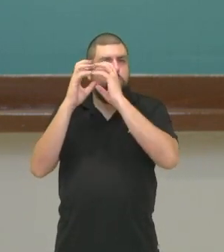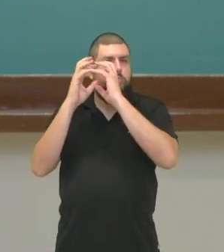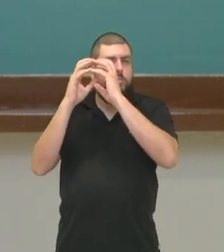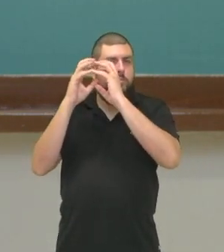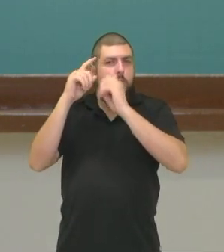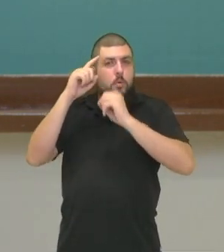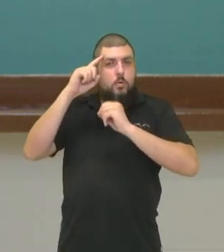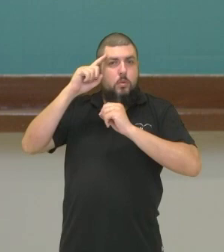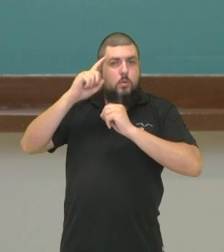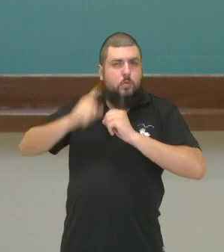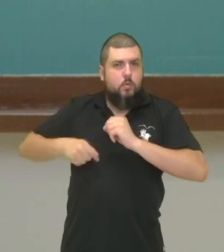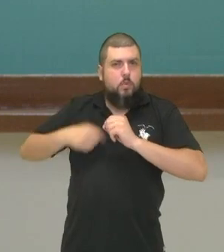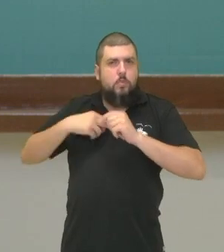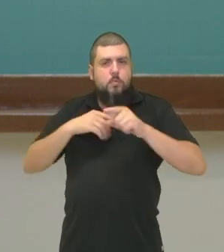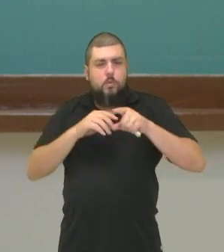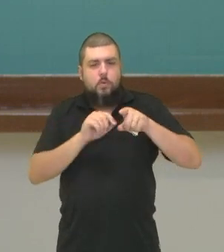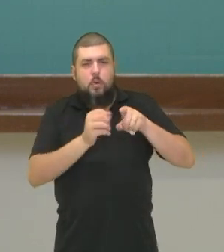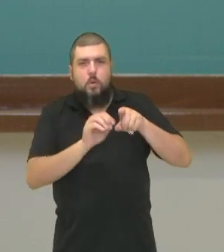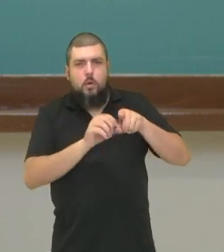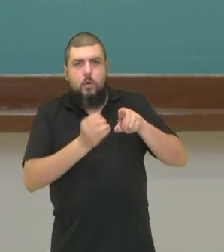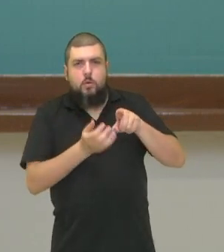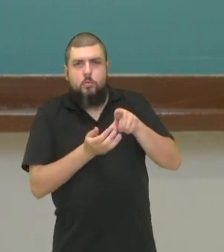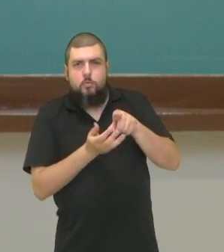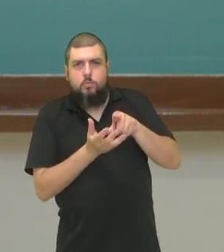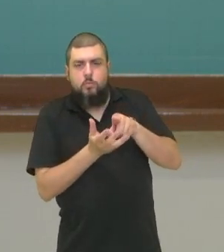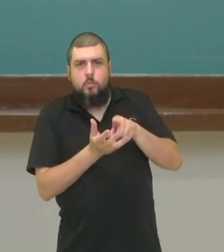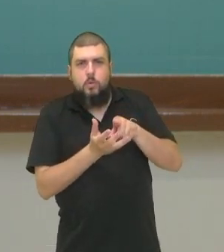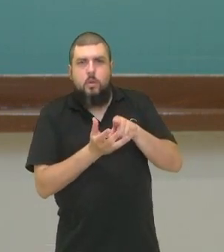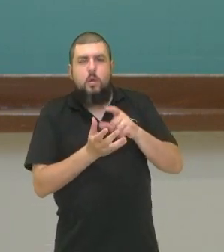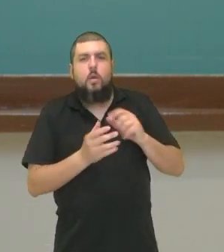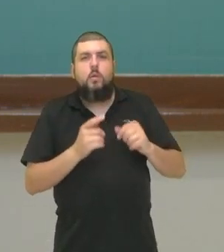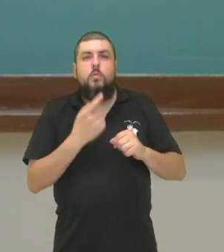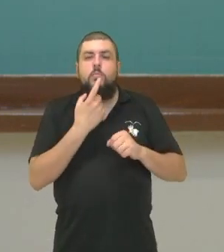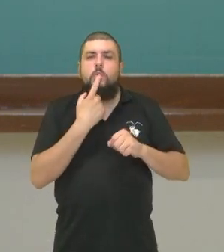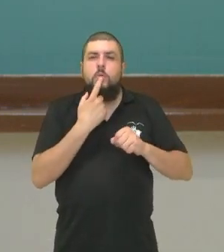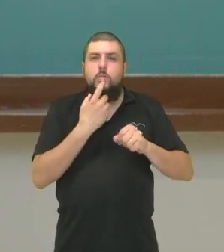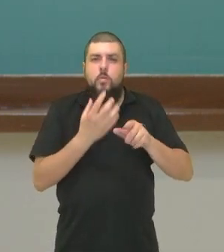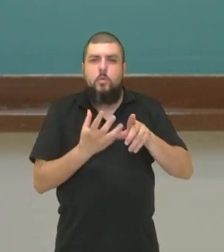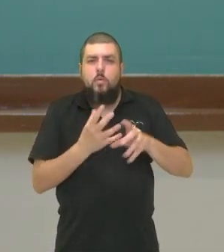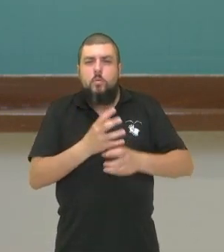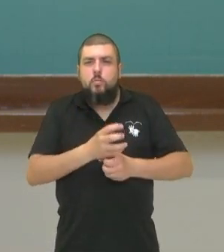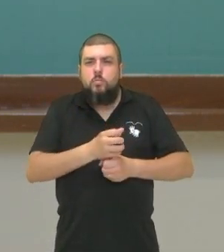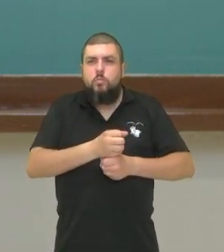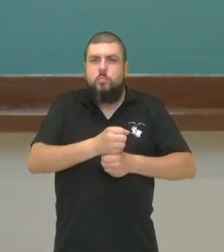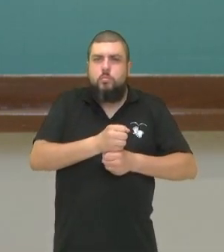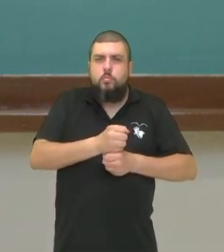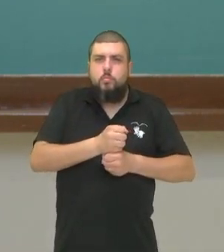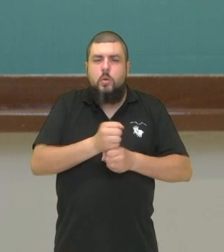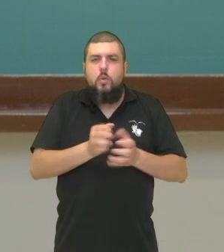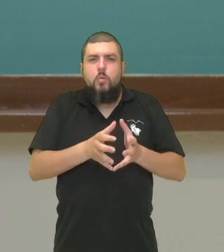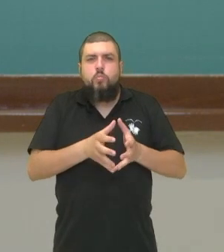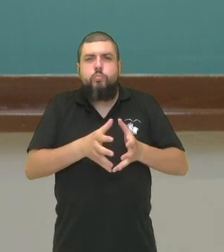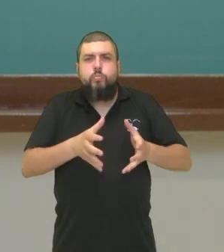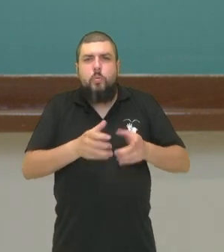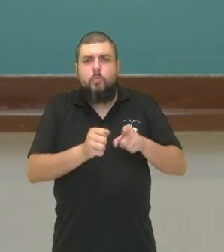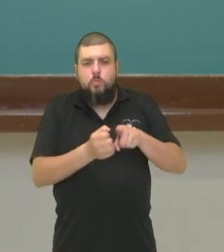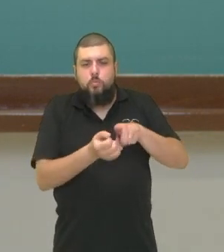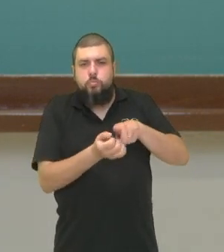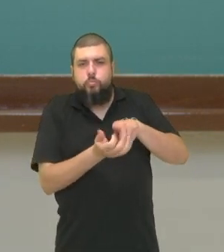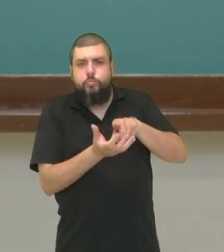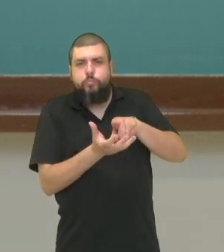mensagem e vai concentrar o sangue na região do sistema reprodutor. O que vai acontecer